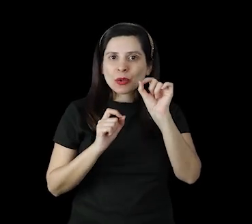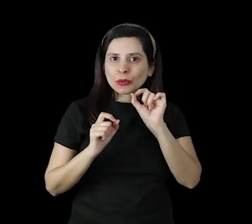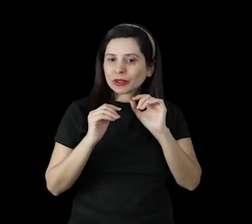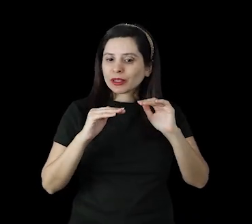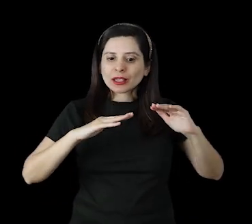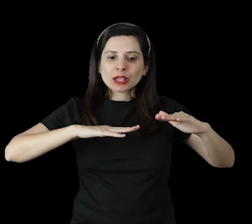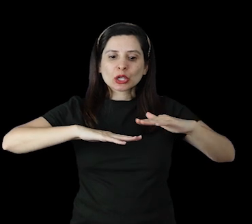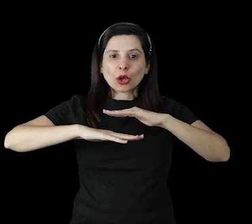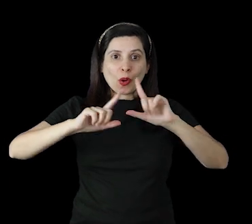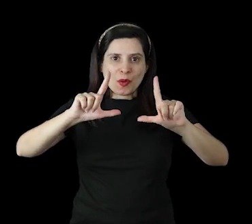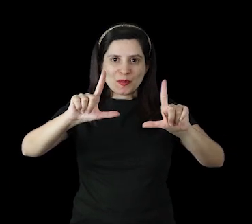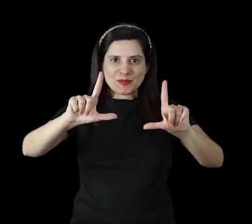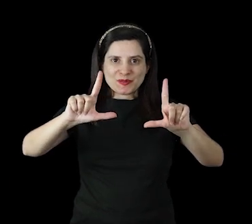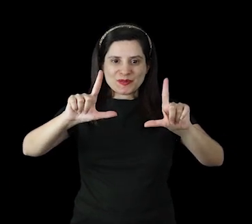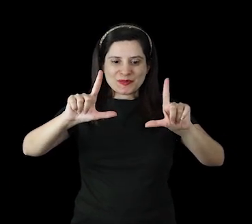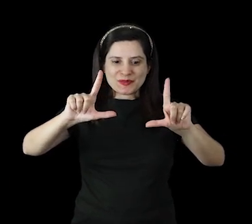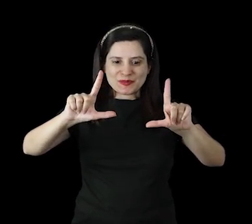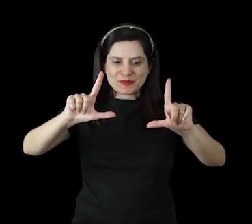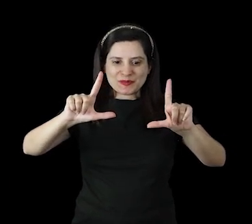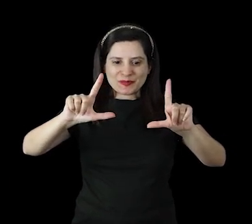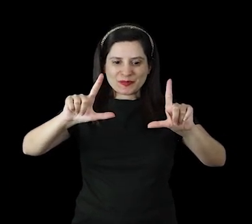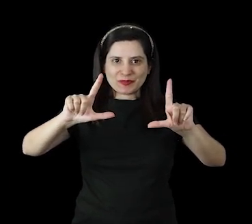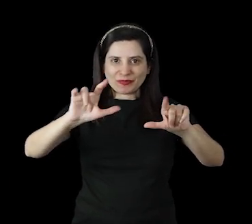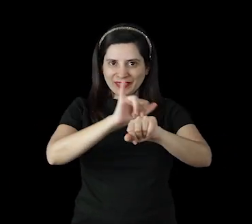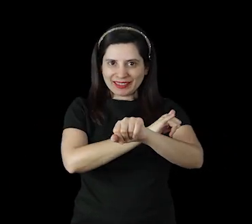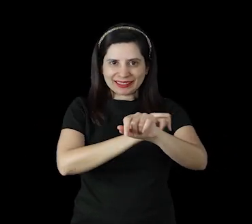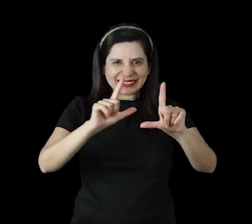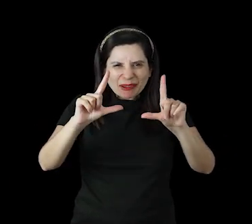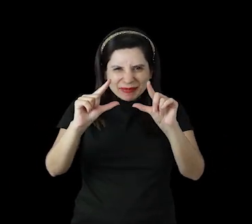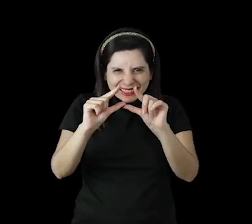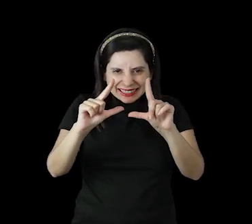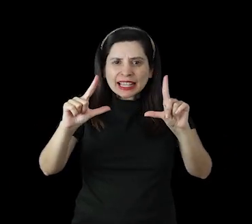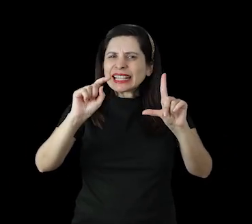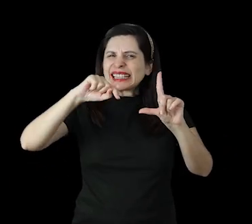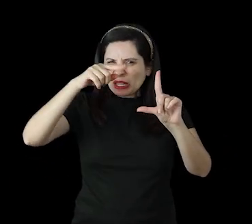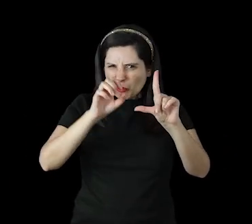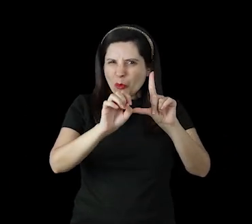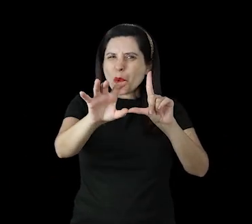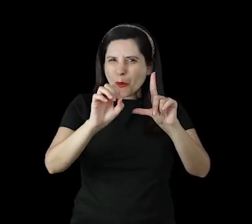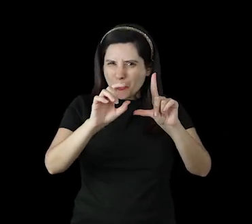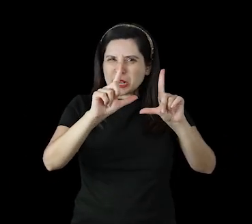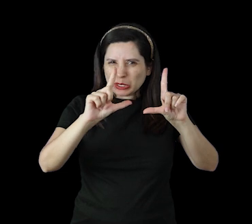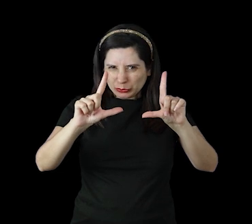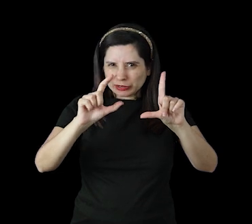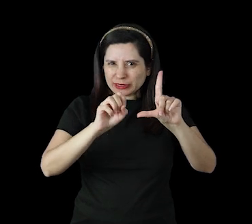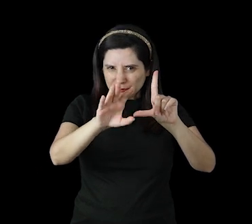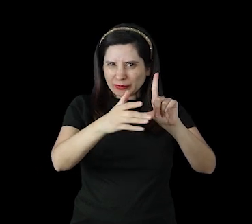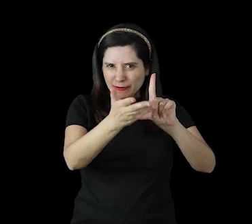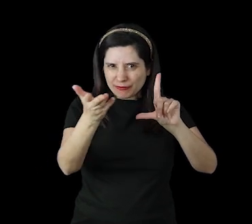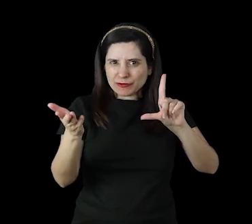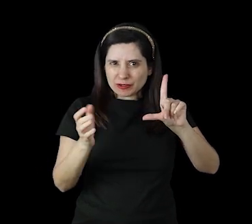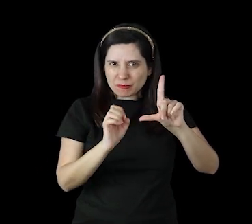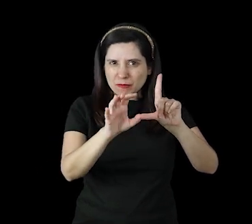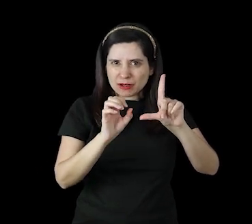superficialidade. Ó, o esqueminha aqui. Isso aqui está bem pequeno, né? Eu posso mandar depois essas coisas para